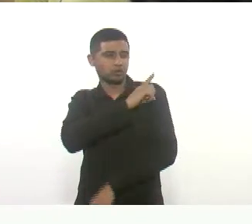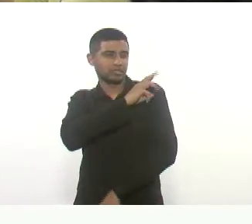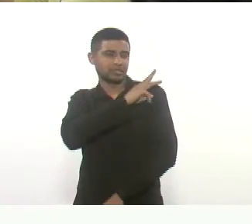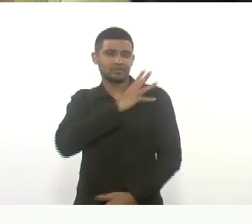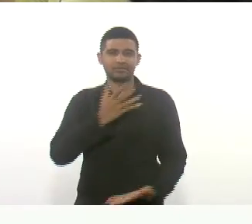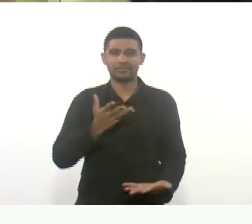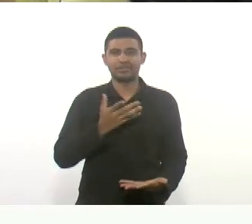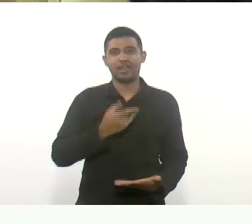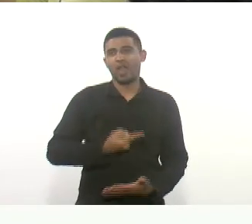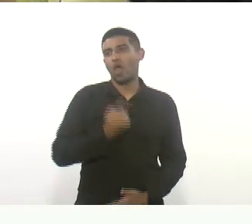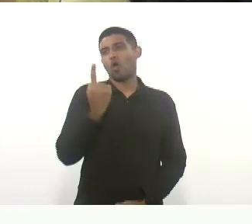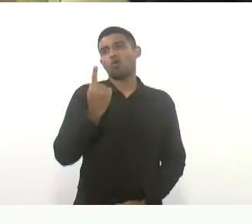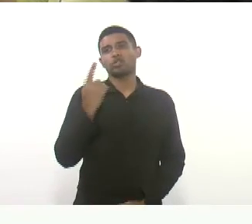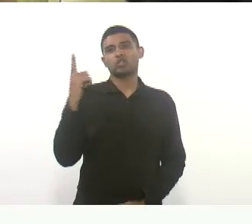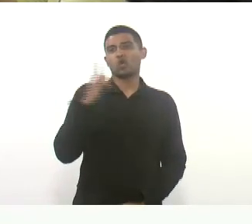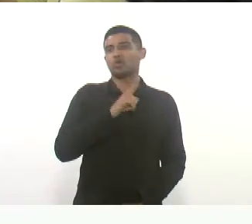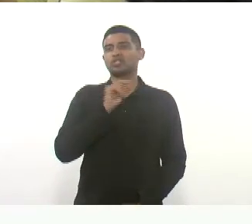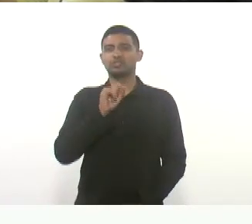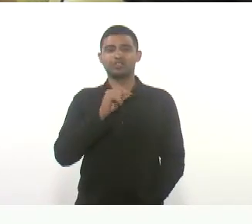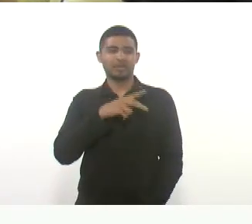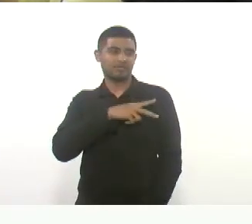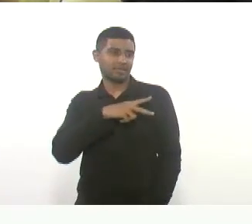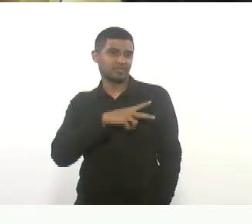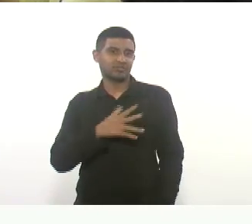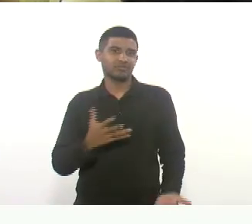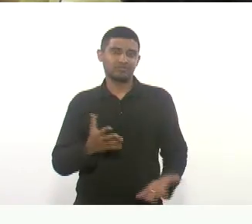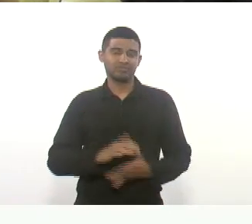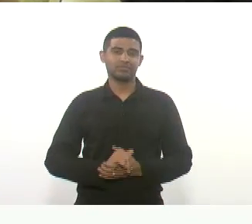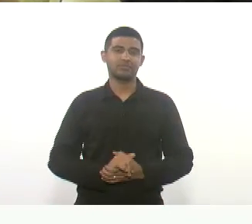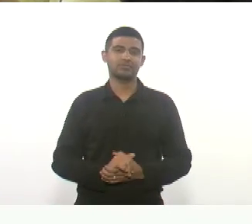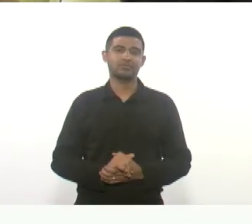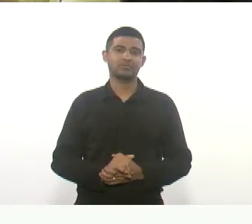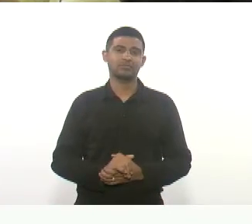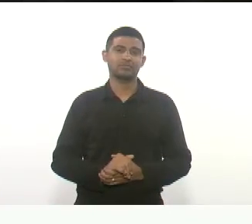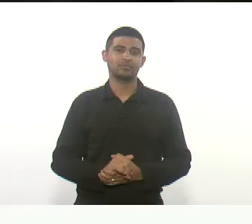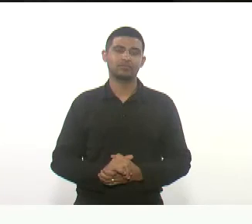a única opção que se tinha era o concomitante ou o